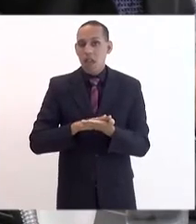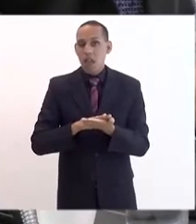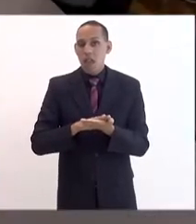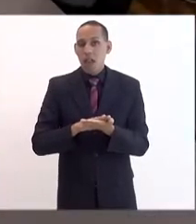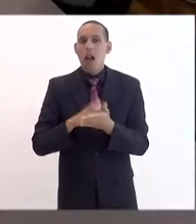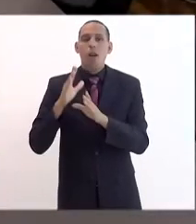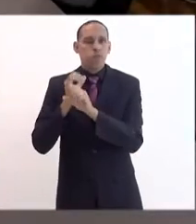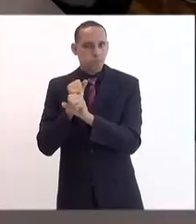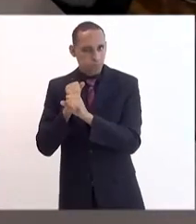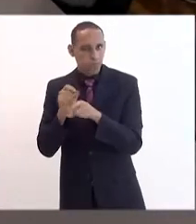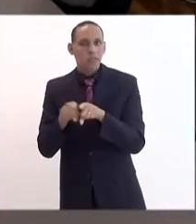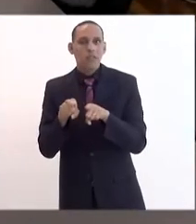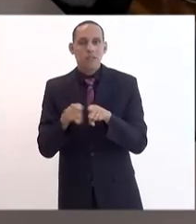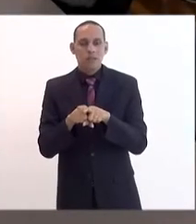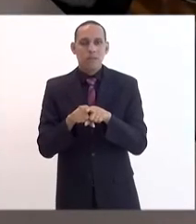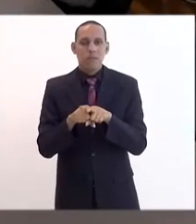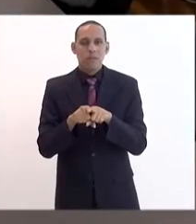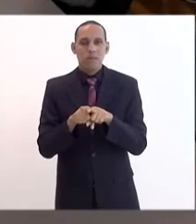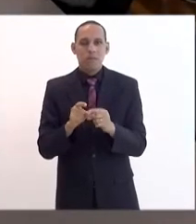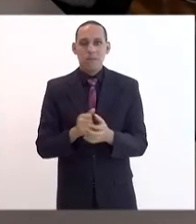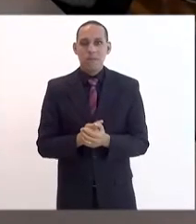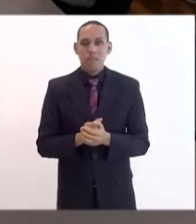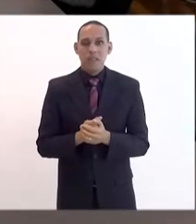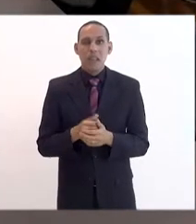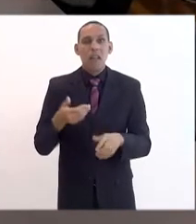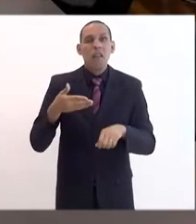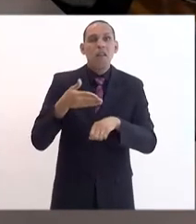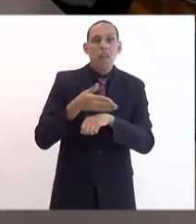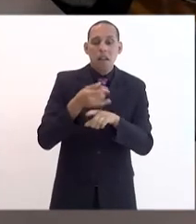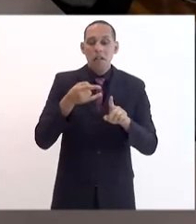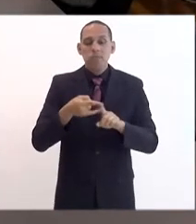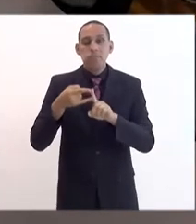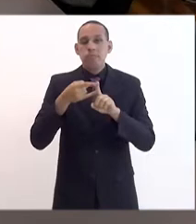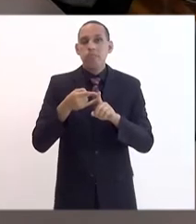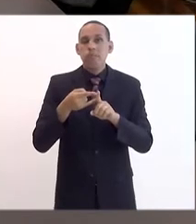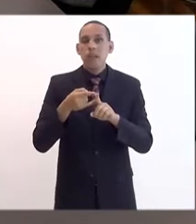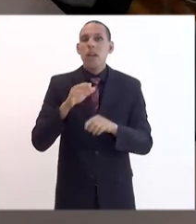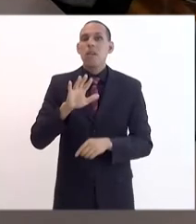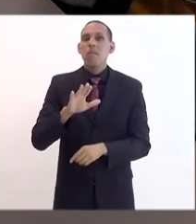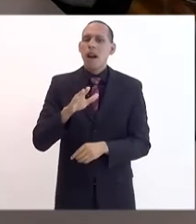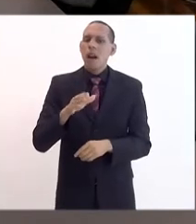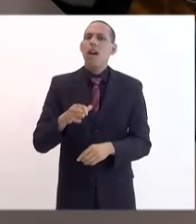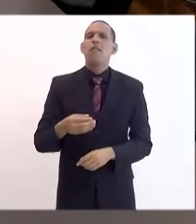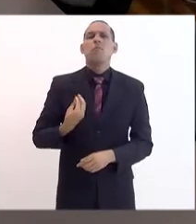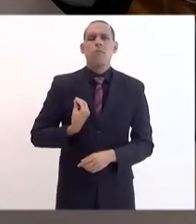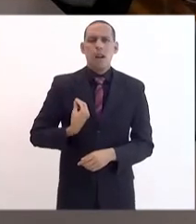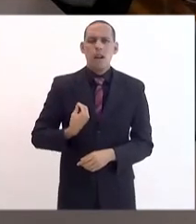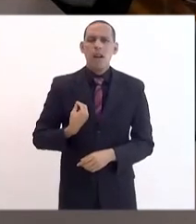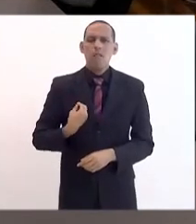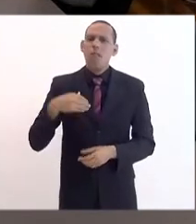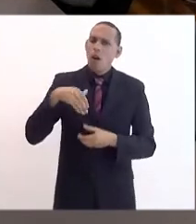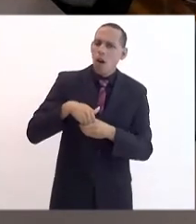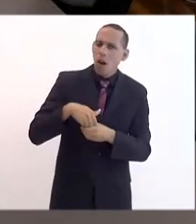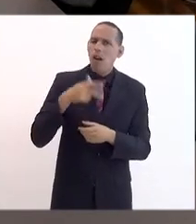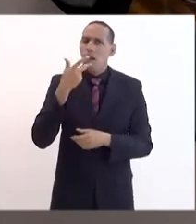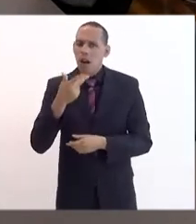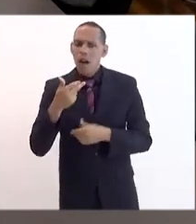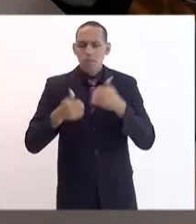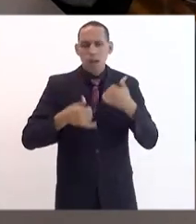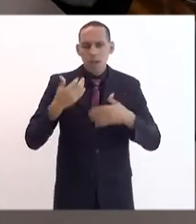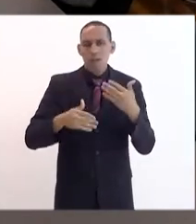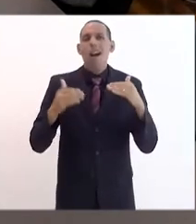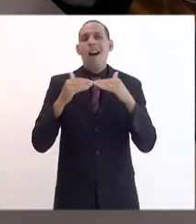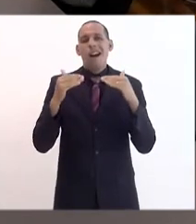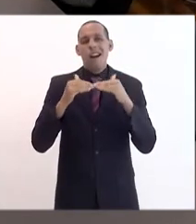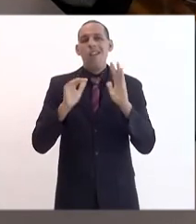Contabilizar a ausência? Não, logar é para participar da reunião. Claro. Ou não participa. Acordo pleno.